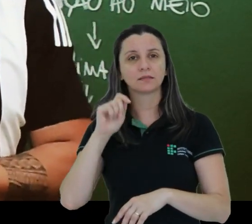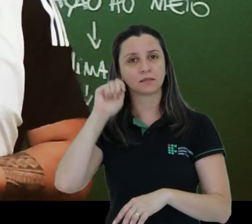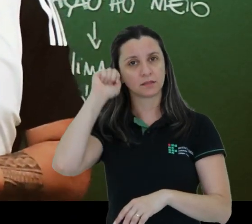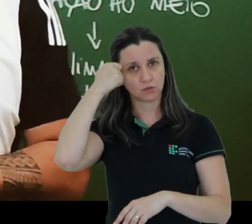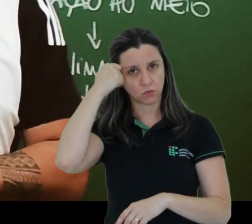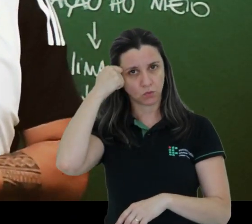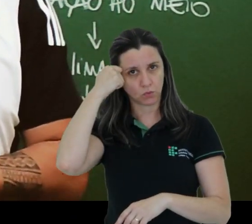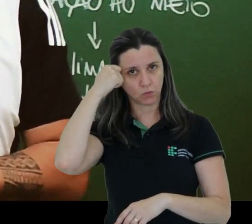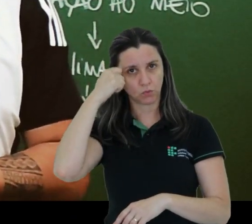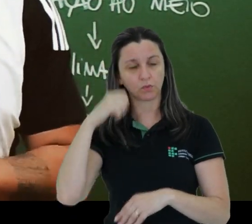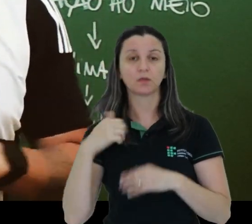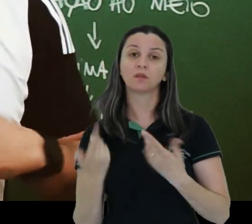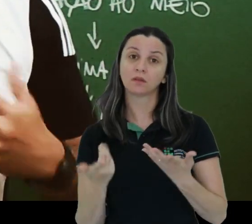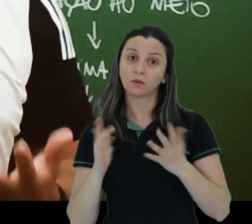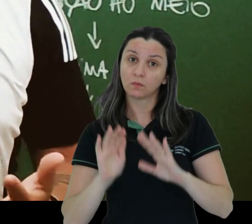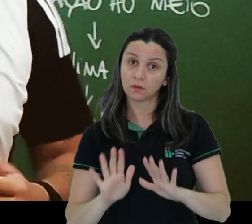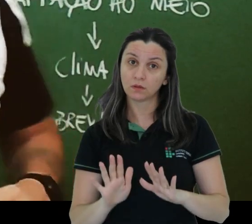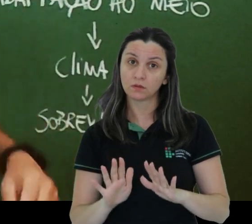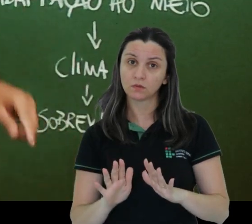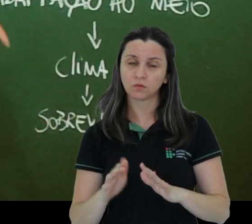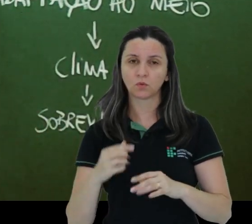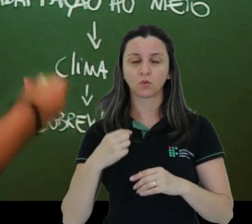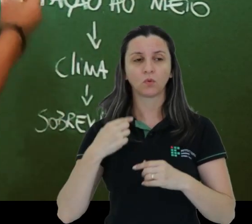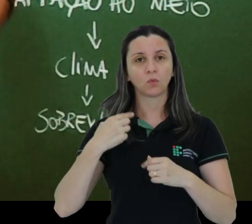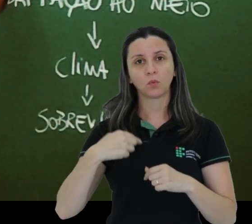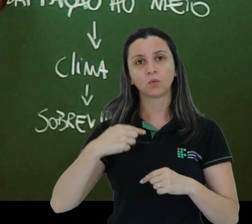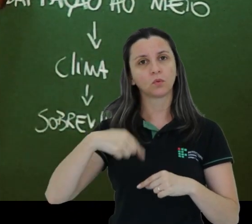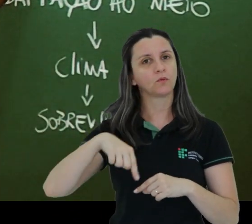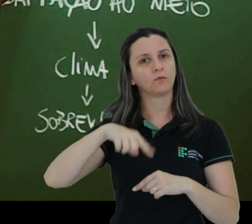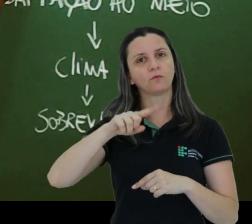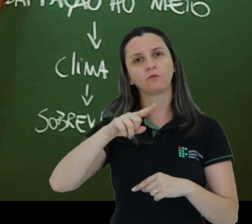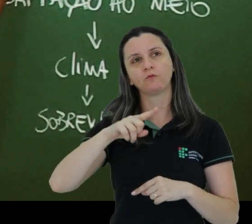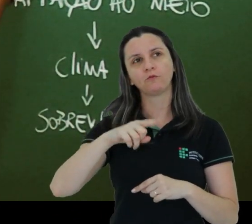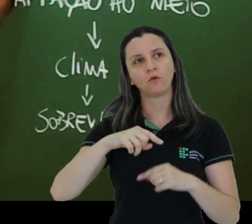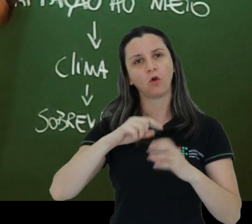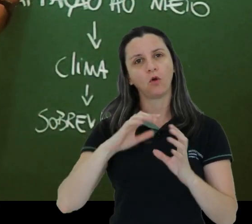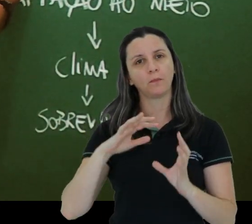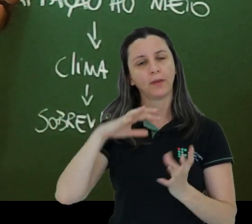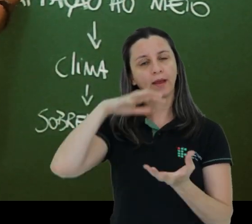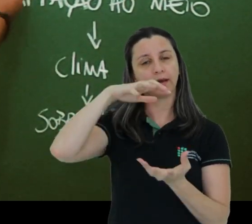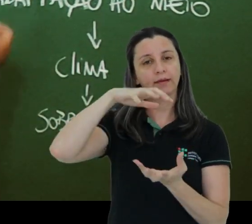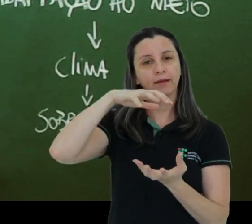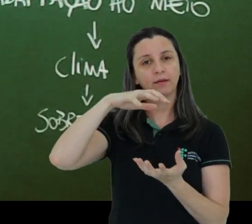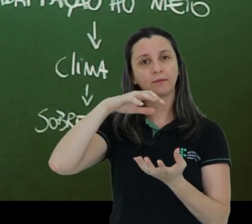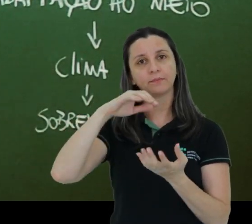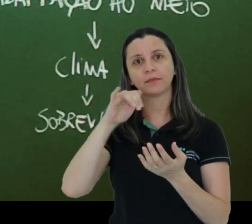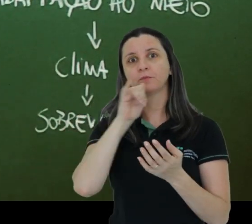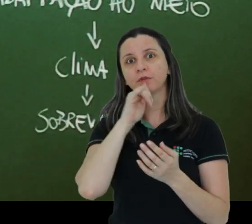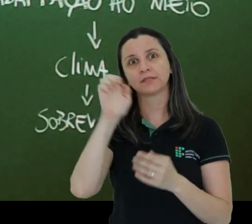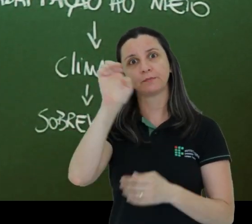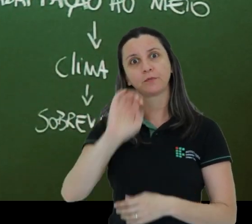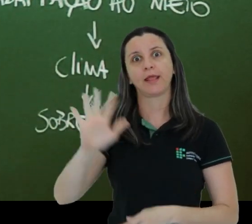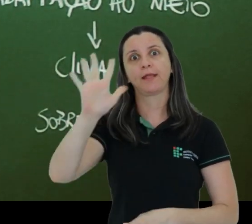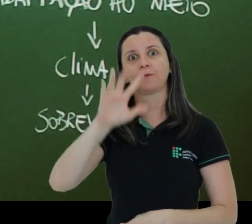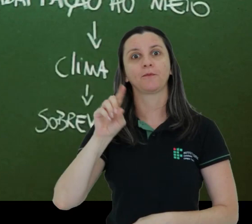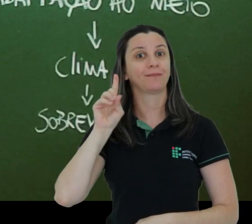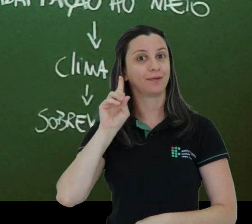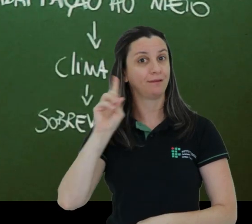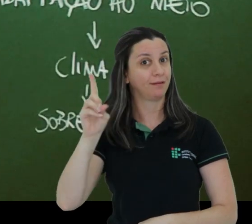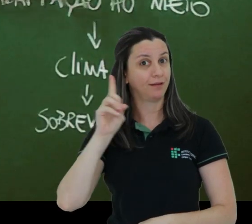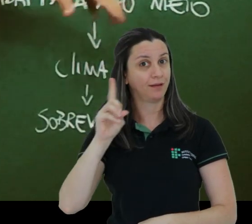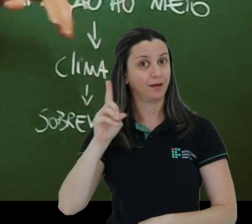escura. Então, é isso. Quando eu vou indo para as extremidades, por exemplo, lá o